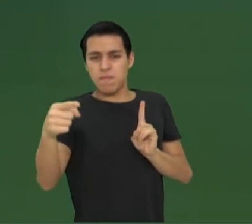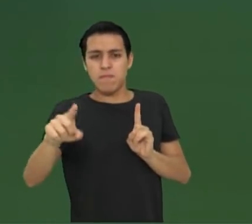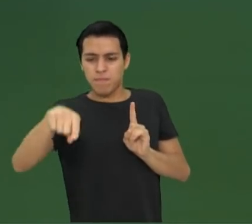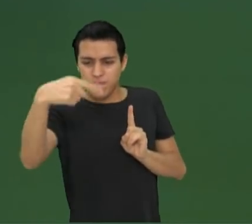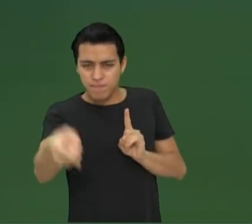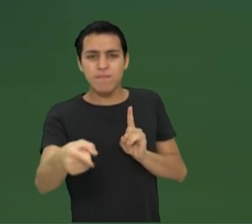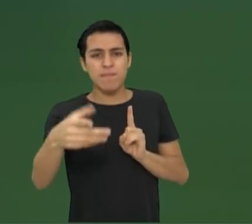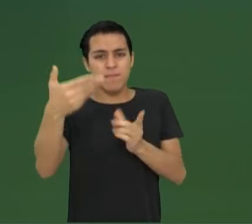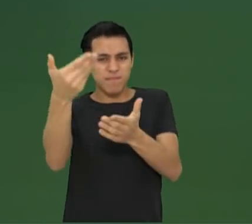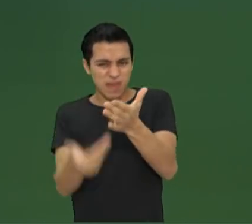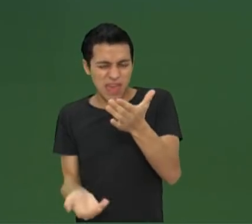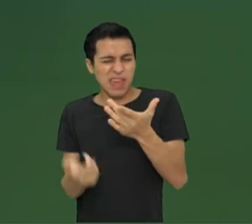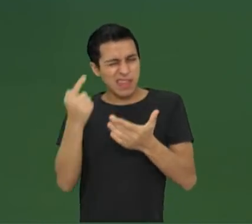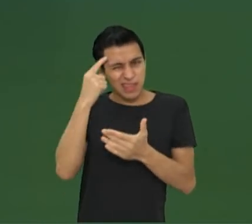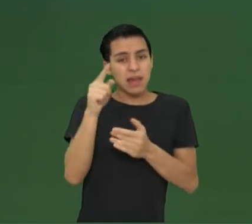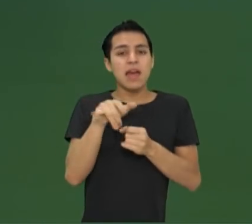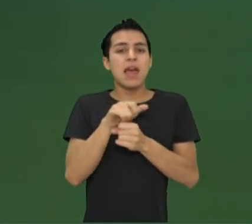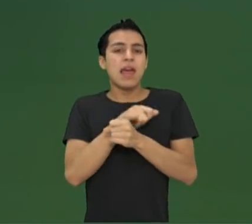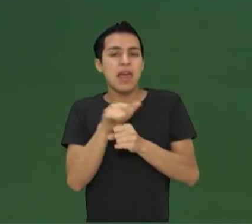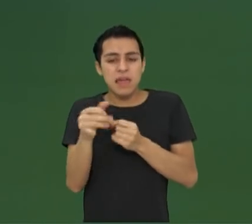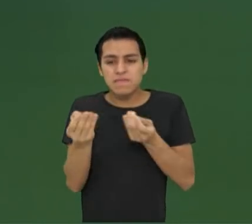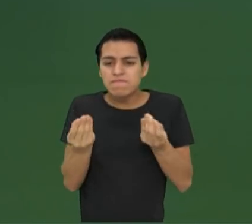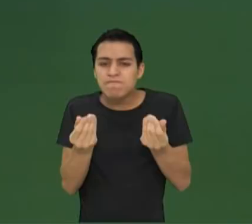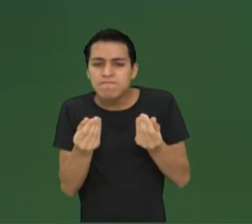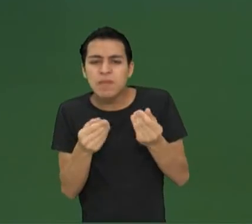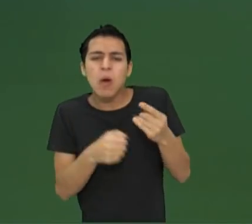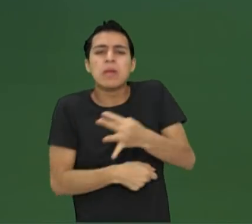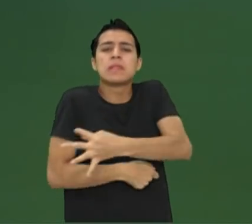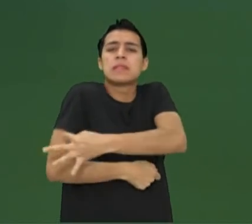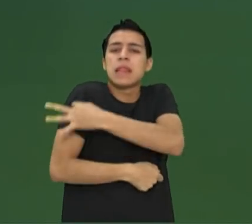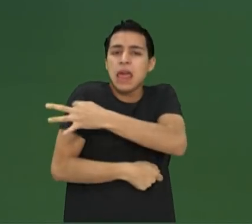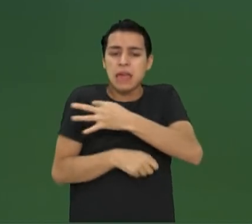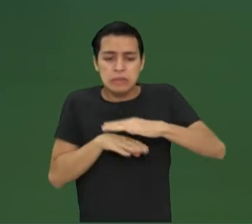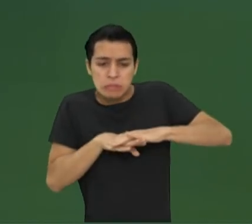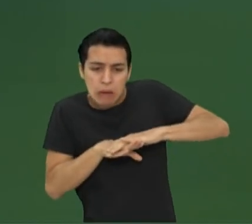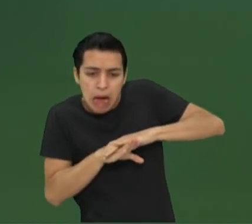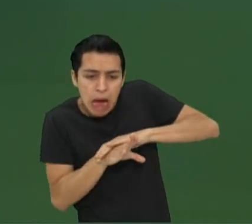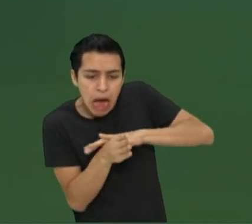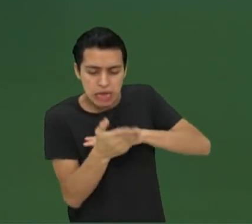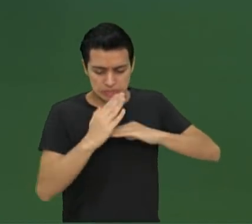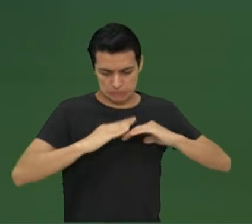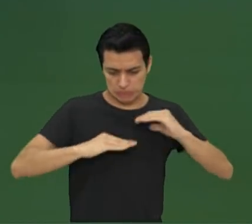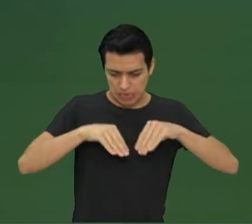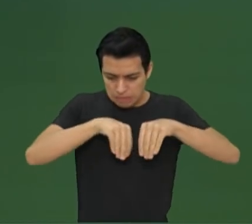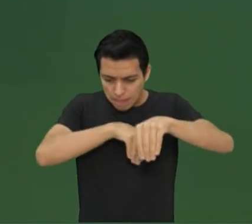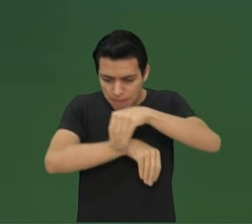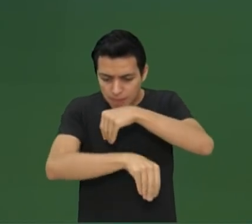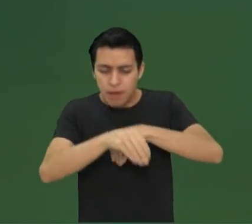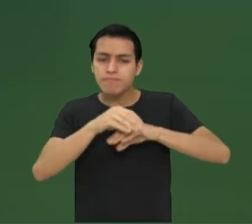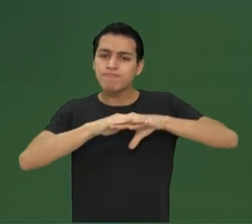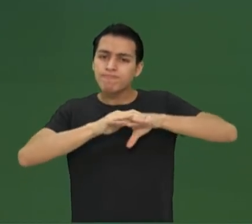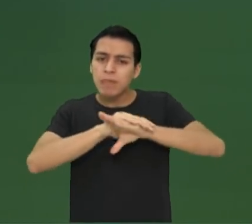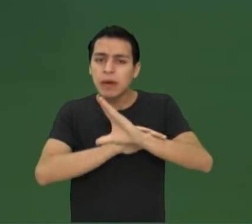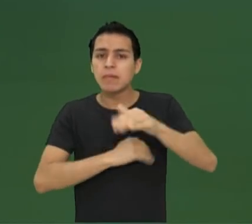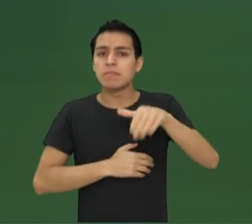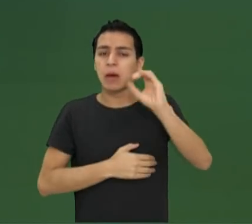são técnicas, né? São habilidades que você vai ganhando conforme você vai praticando o jogo do xadrez. Então, aqui